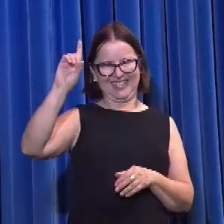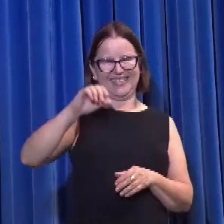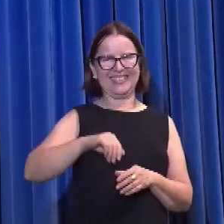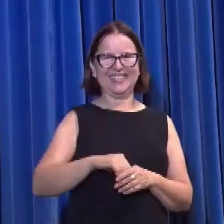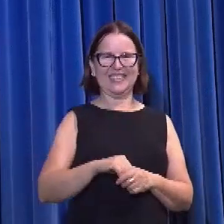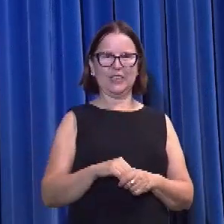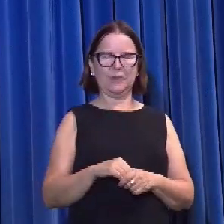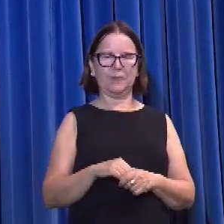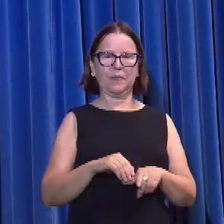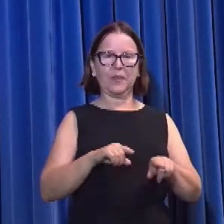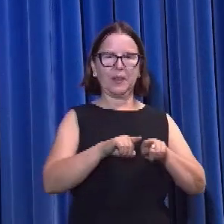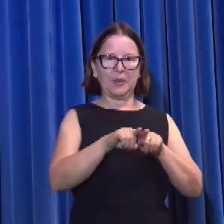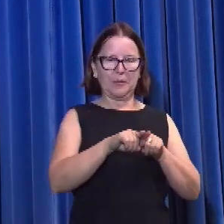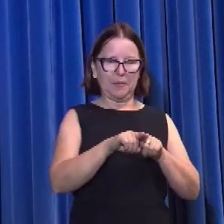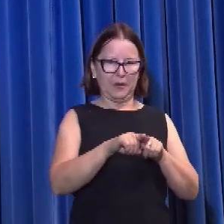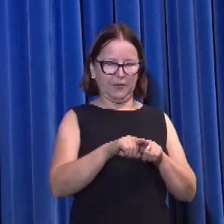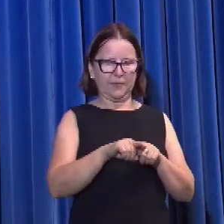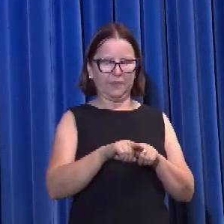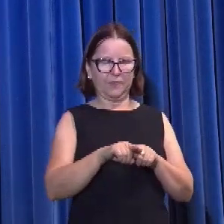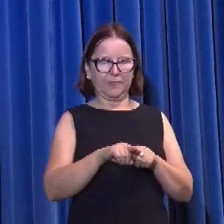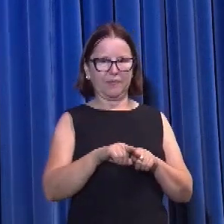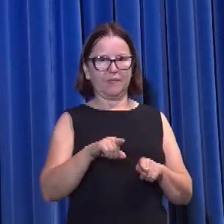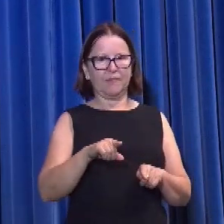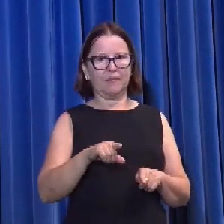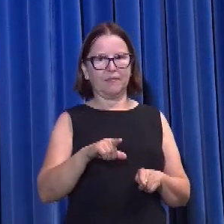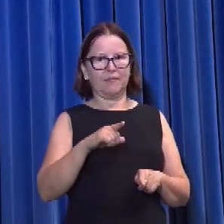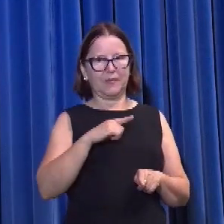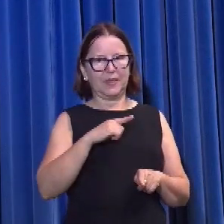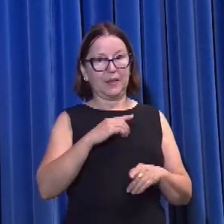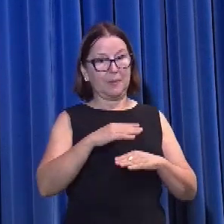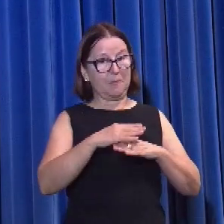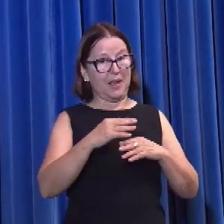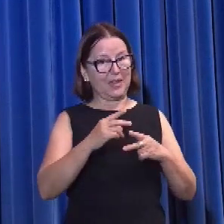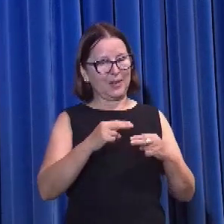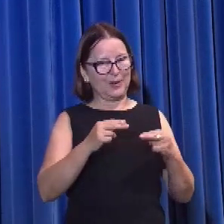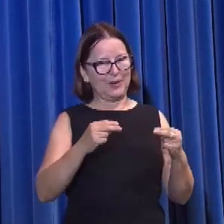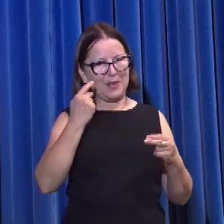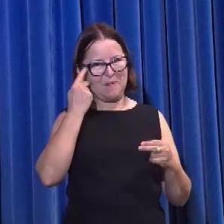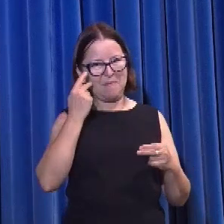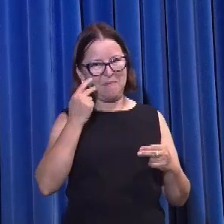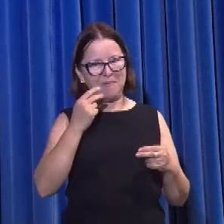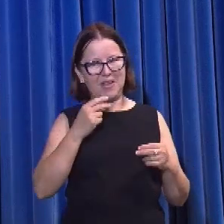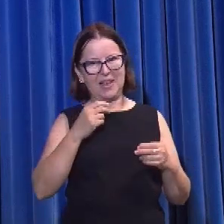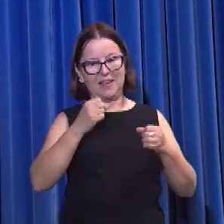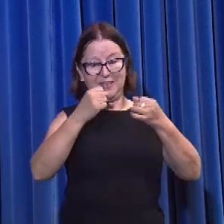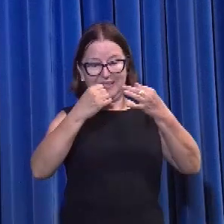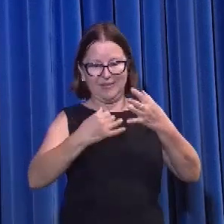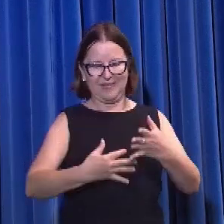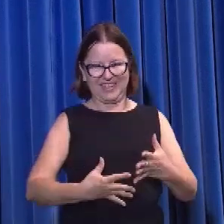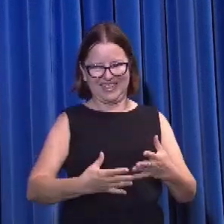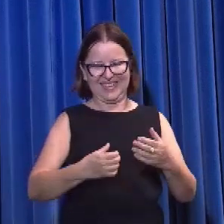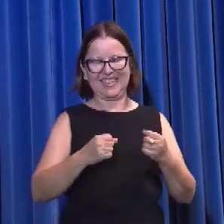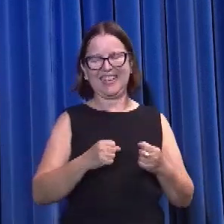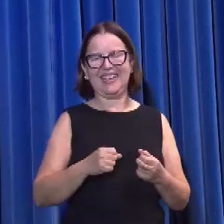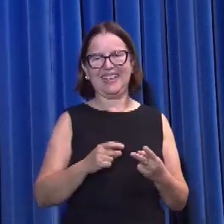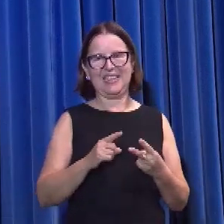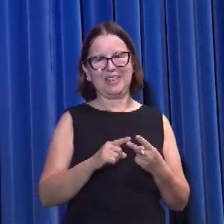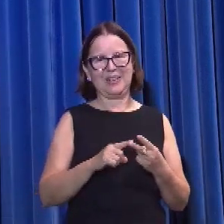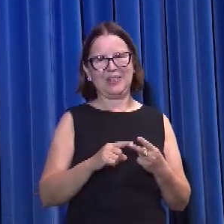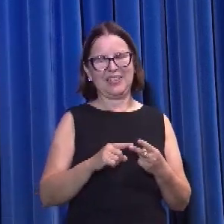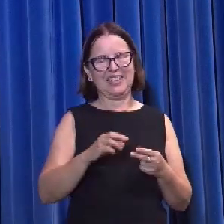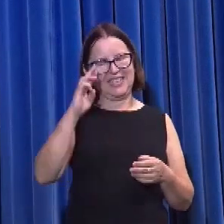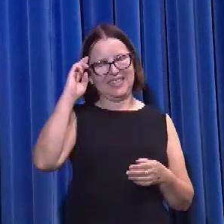Irmãos, tem pano para manga aqui, eu só dei a primeira coisa, porque a segunda coisa seria: o Senhor